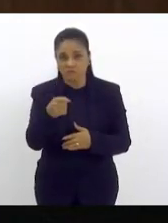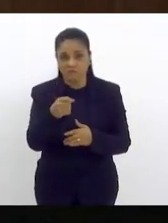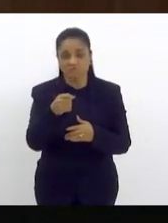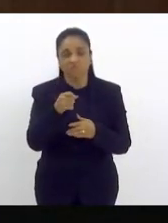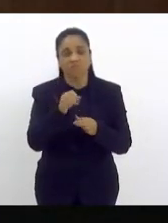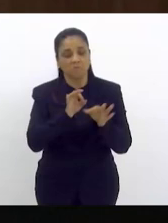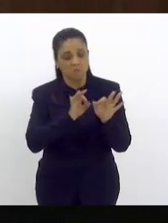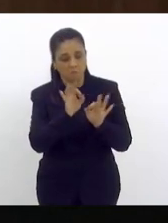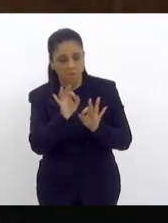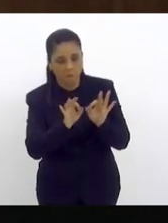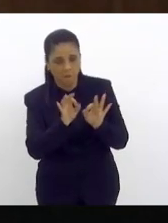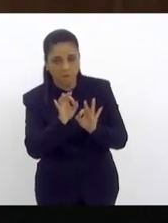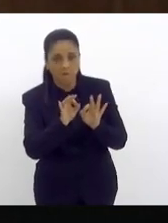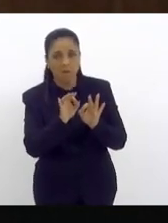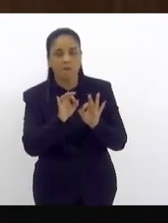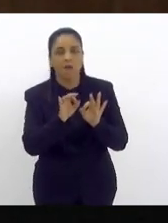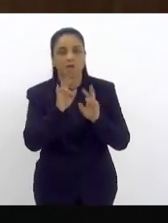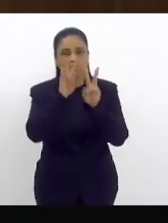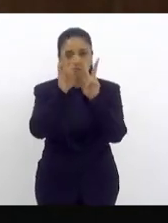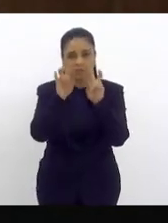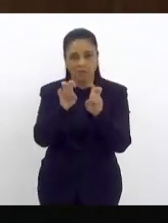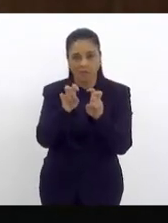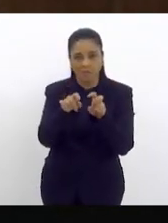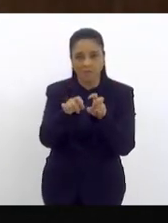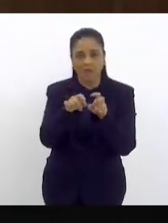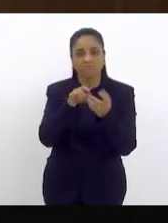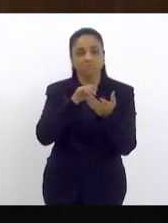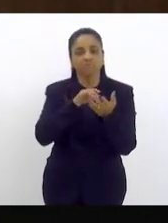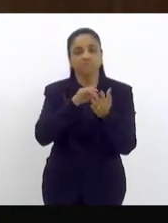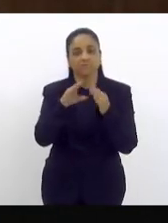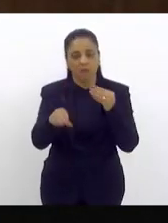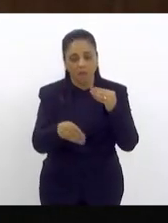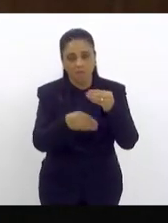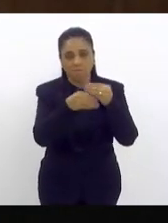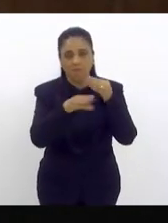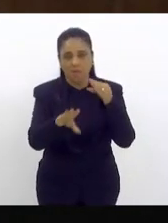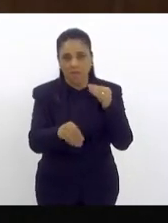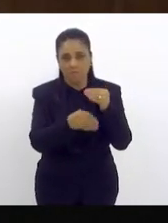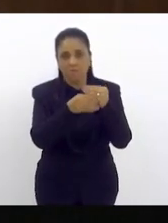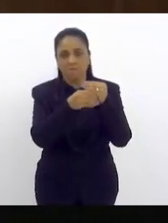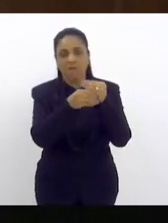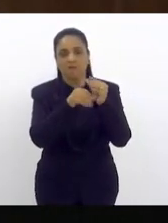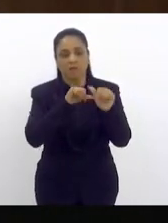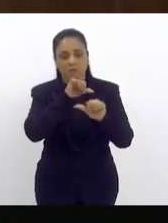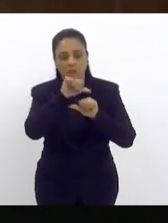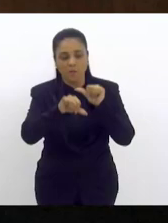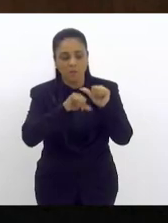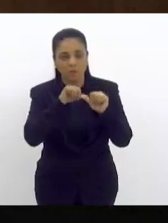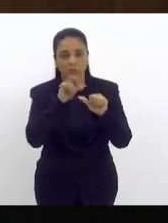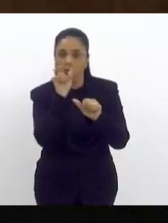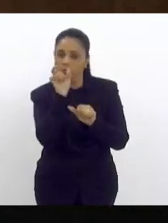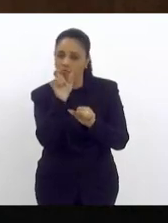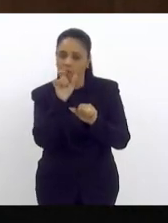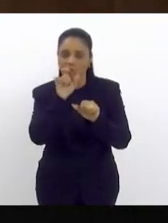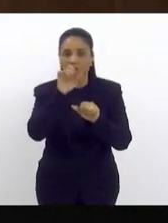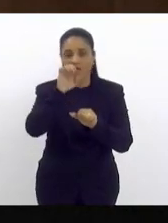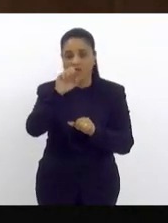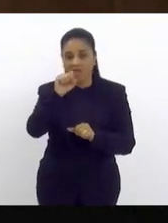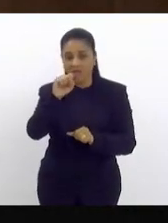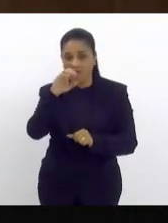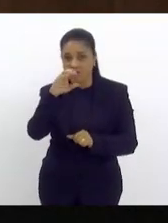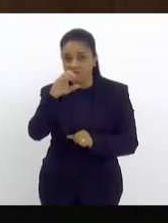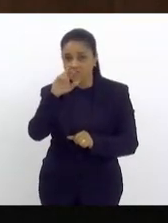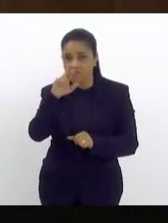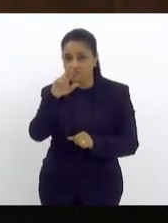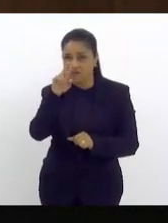aprimoramento da matéria ao colocar as emendas que mudam o termo de escravo para pessoas